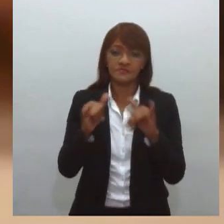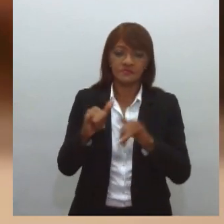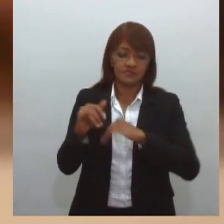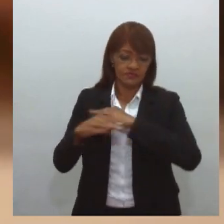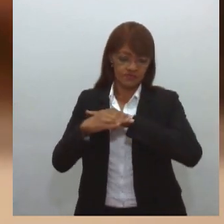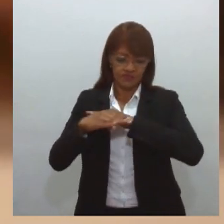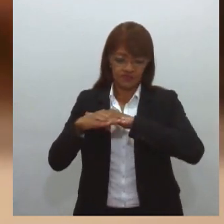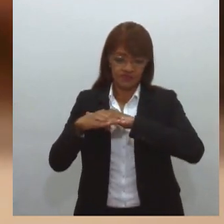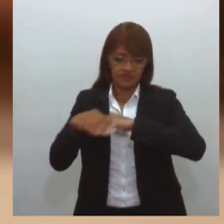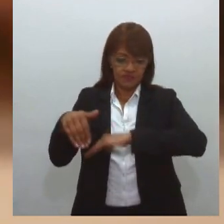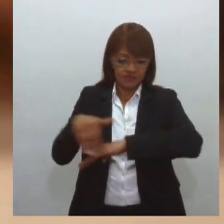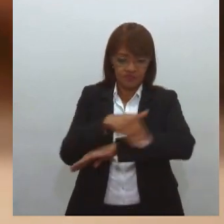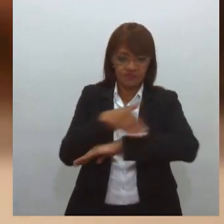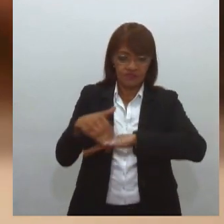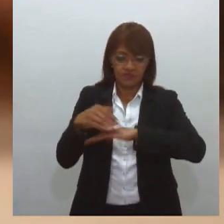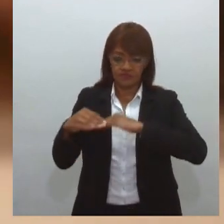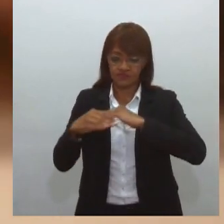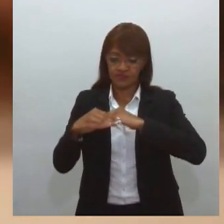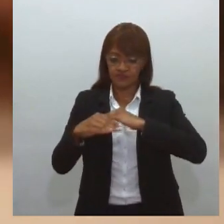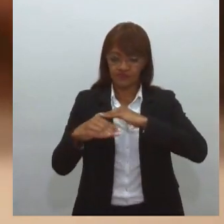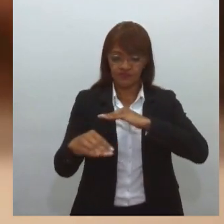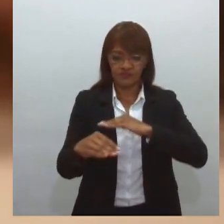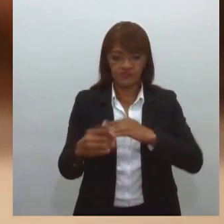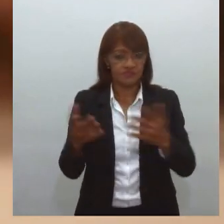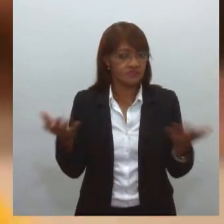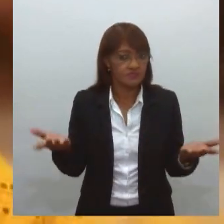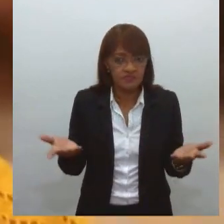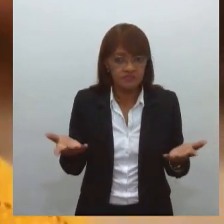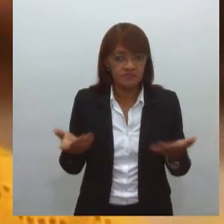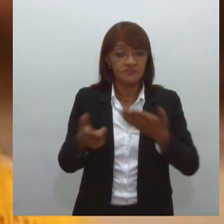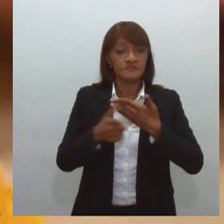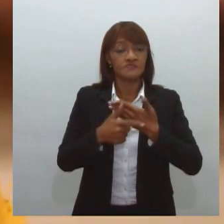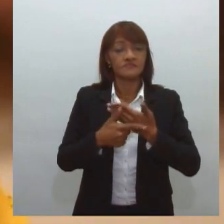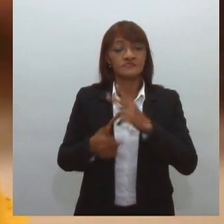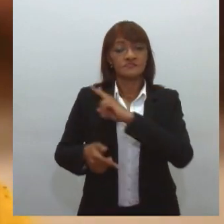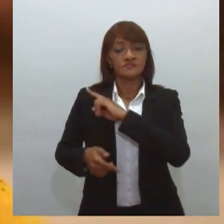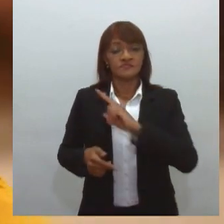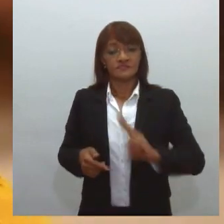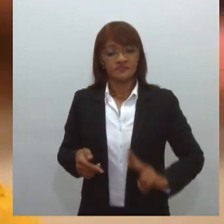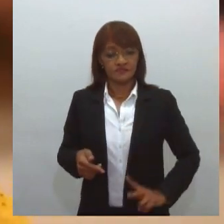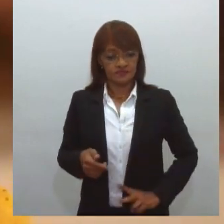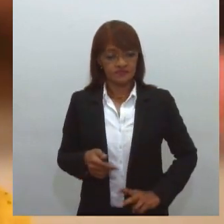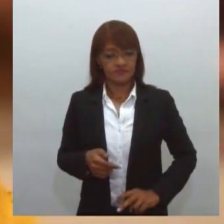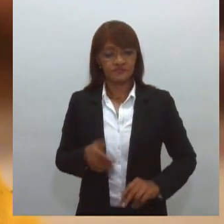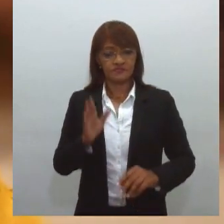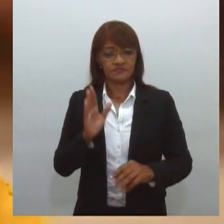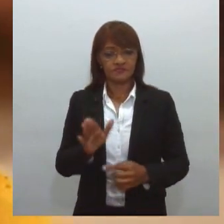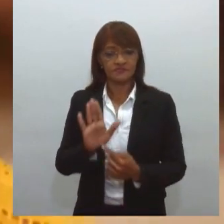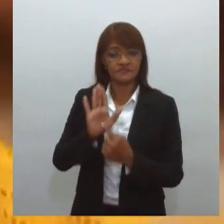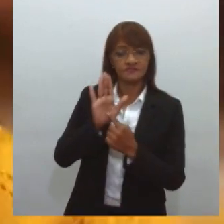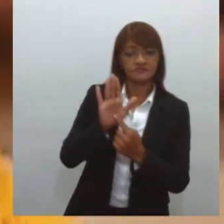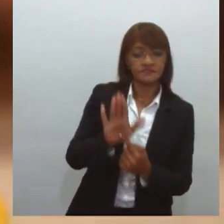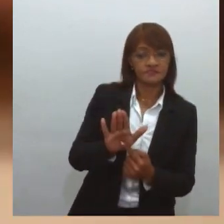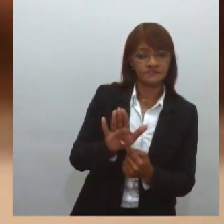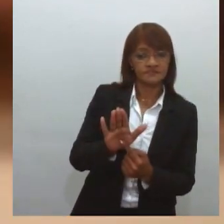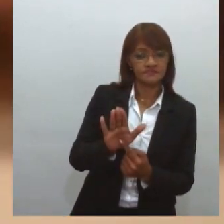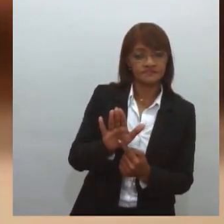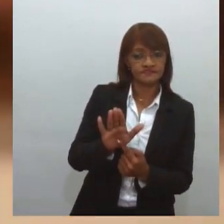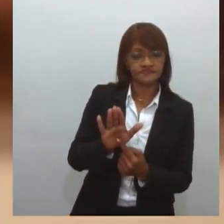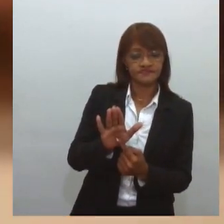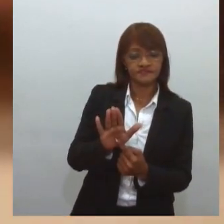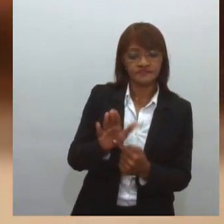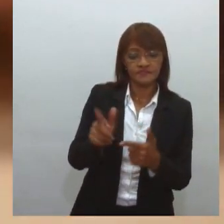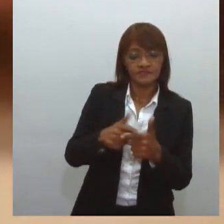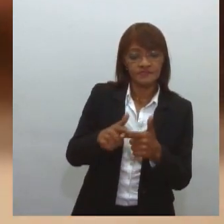Você imagina uma vereadora, o papel que ela tem de apontar os problemas que estão passando